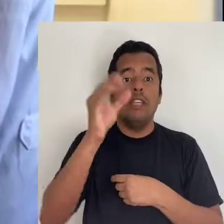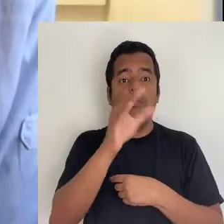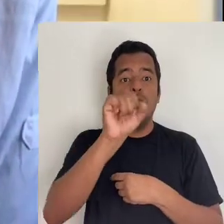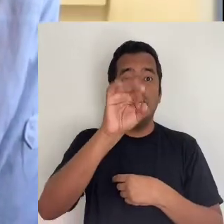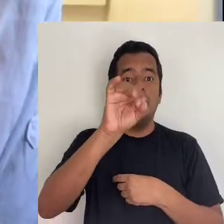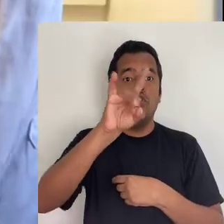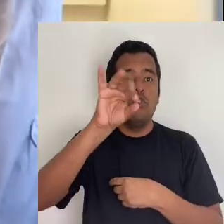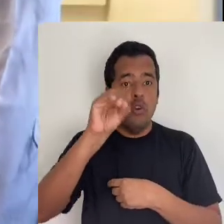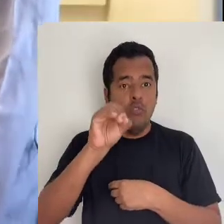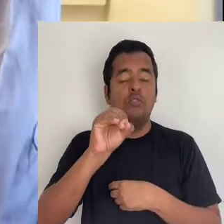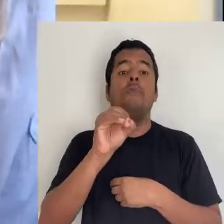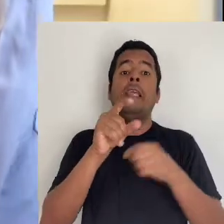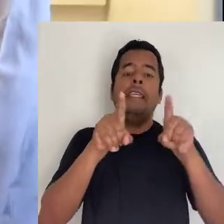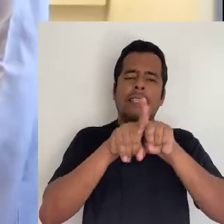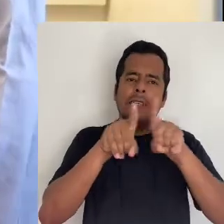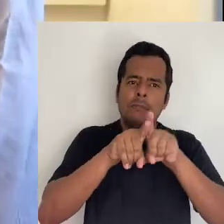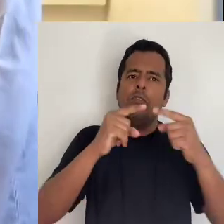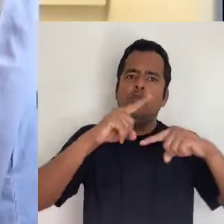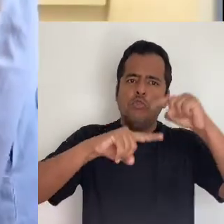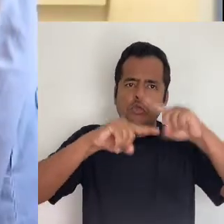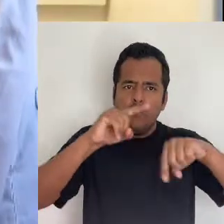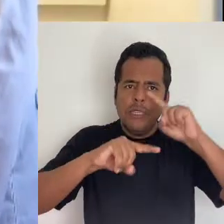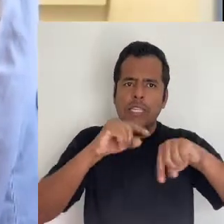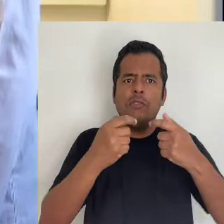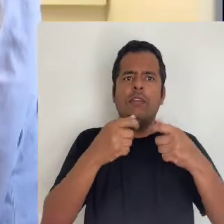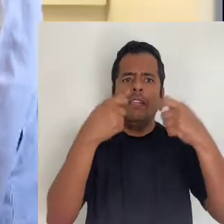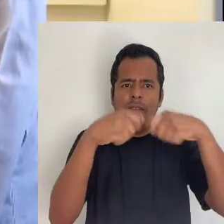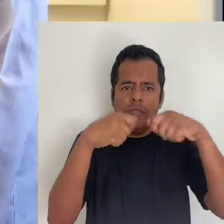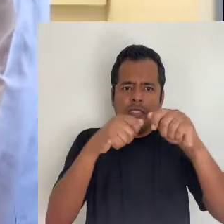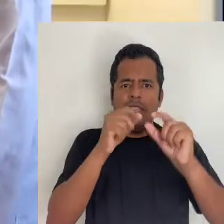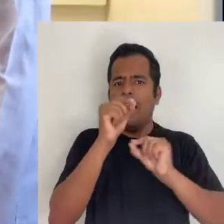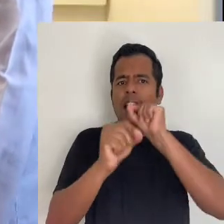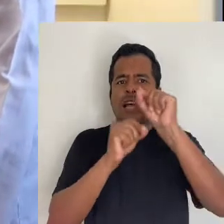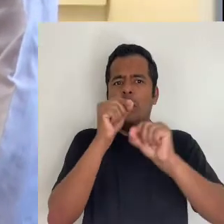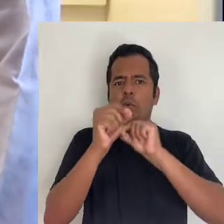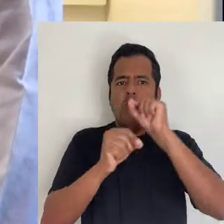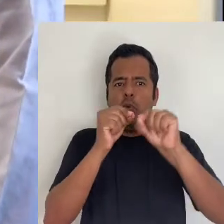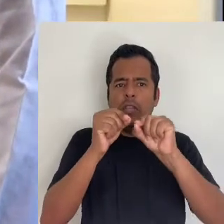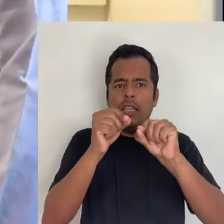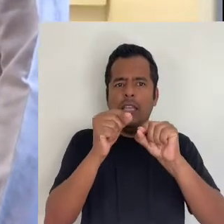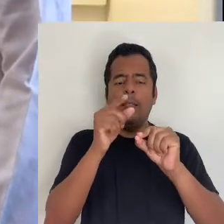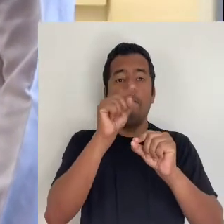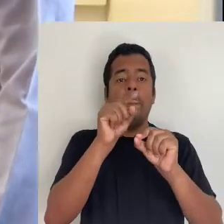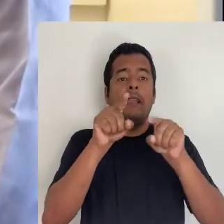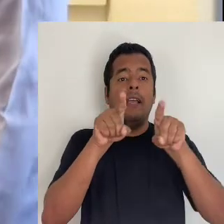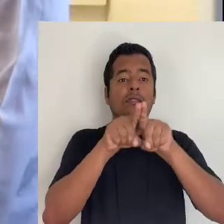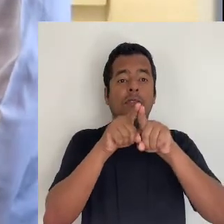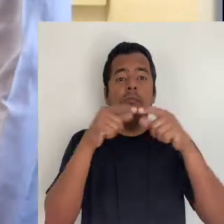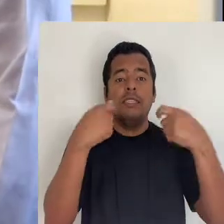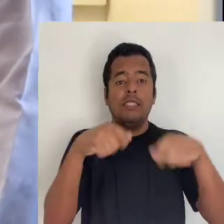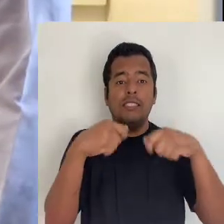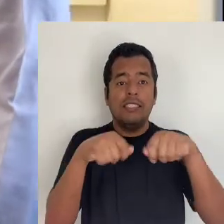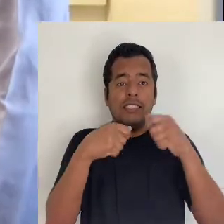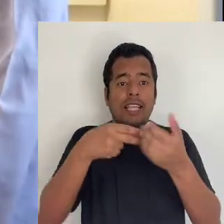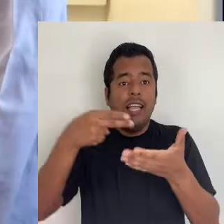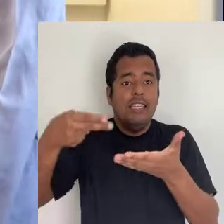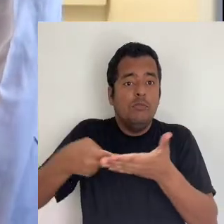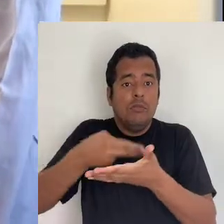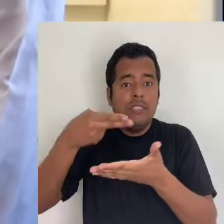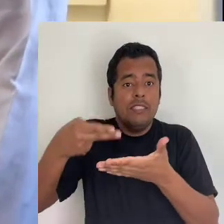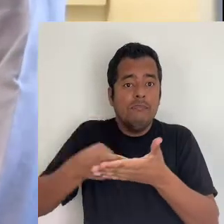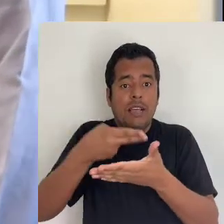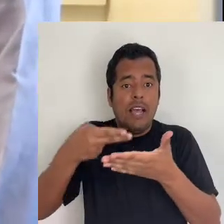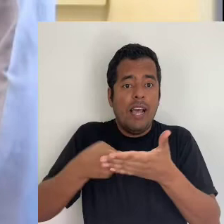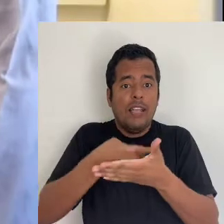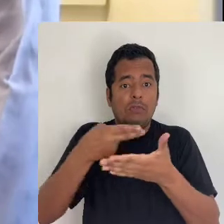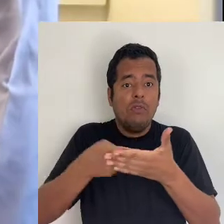instrumentos que a gente vai estar necessitando, nós iremos precisar de um suporte universal com garra, nós iremos também precisar de